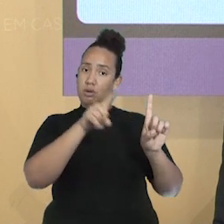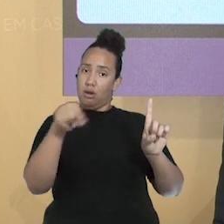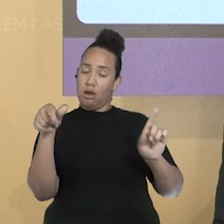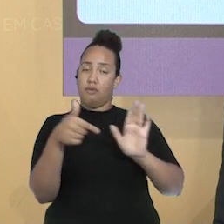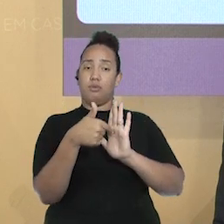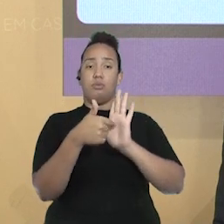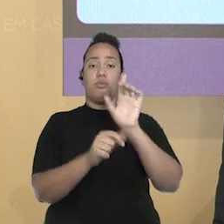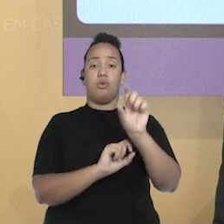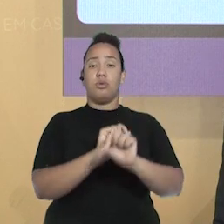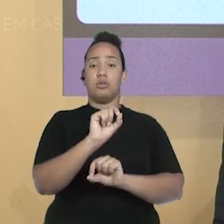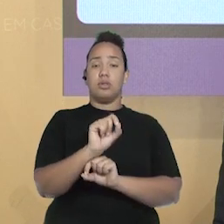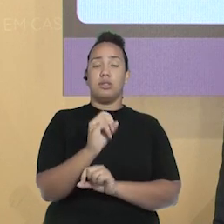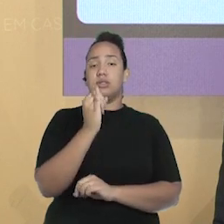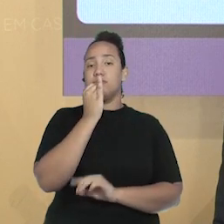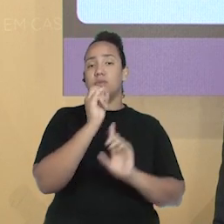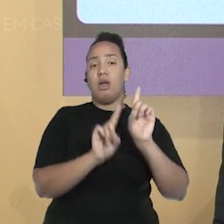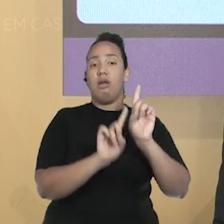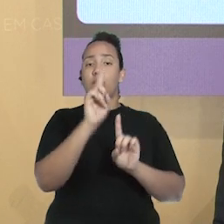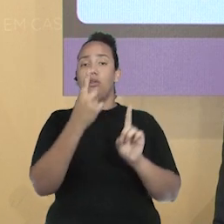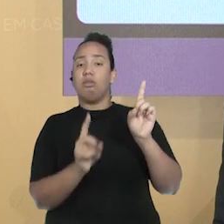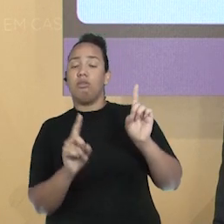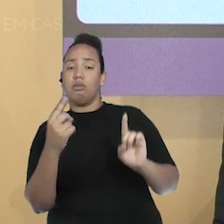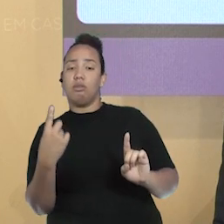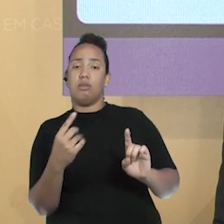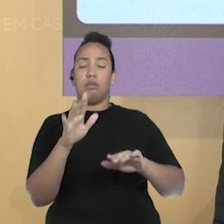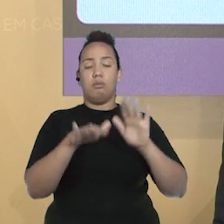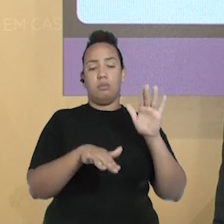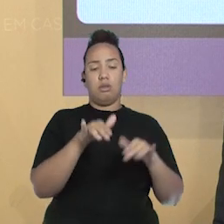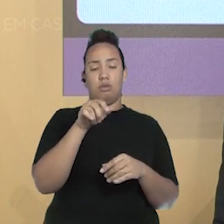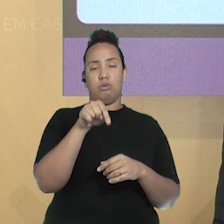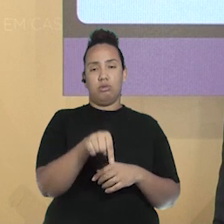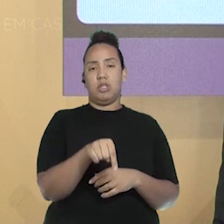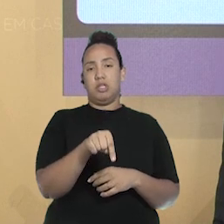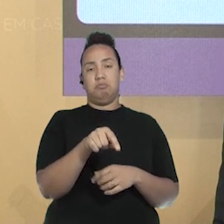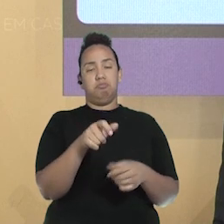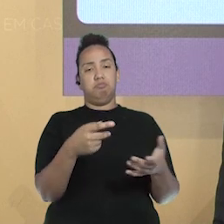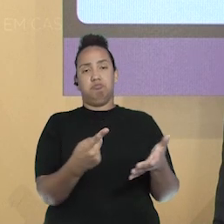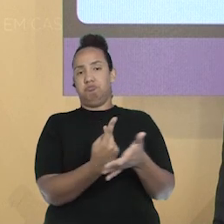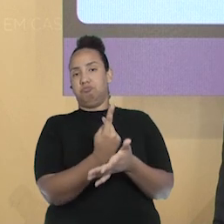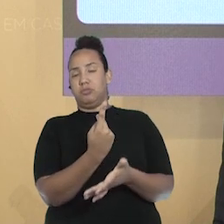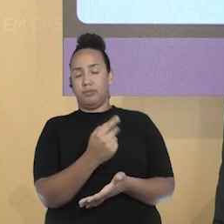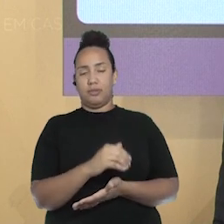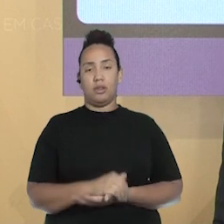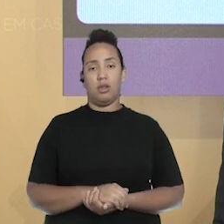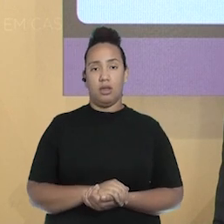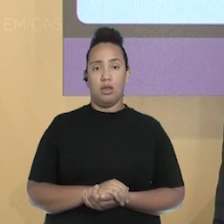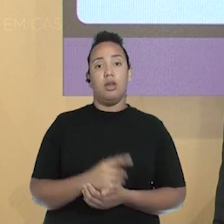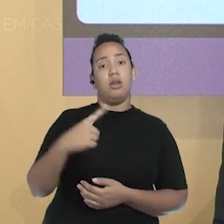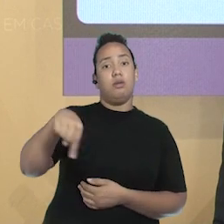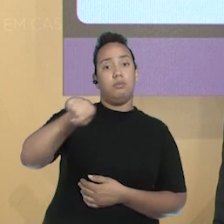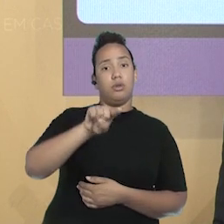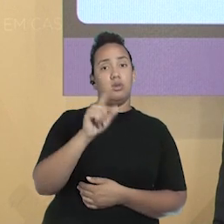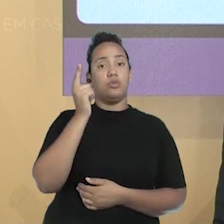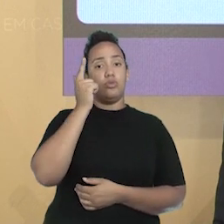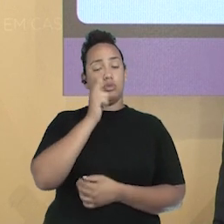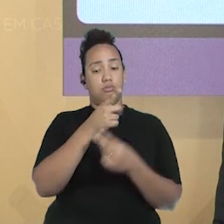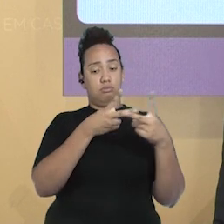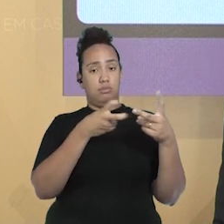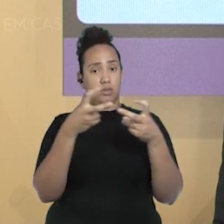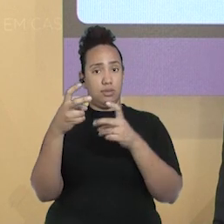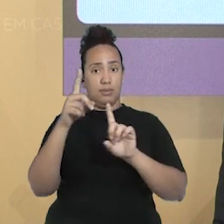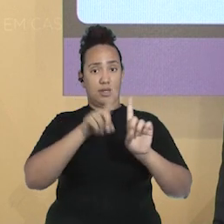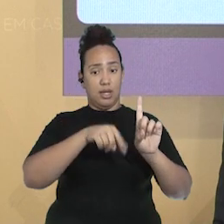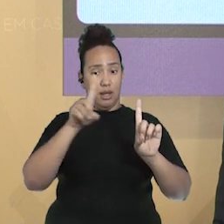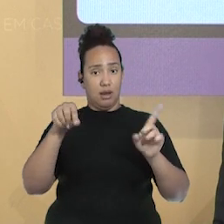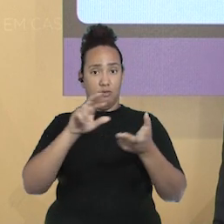dimensão estatística sobre um determinado fato. E para saber interpretar os diferentes tipos de gráficos